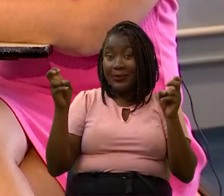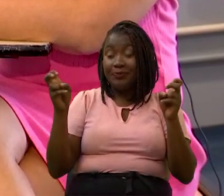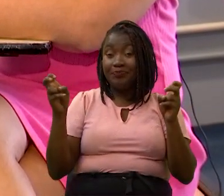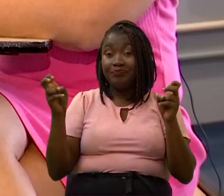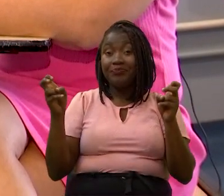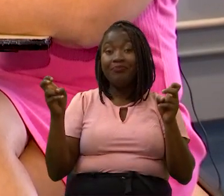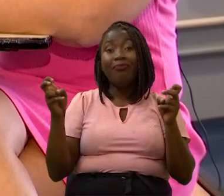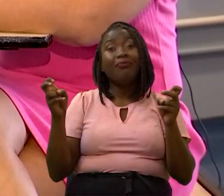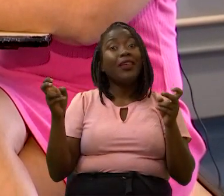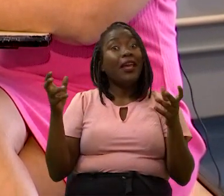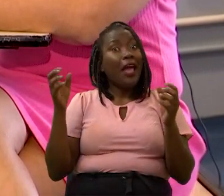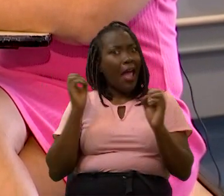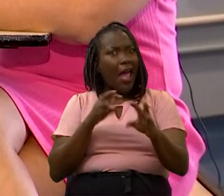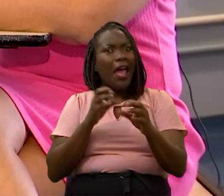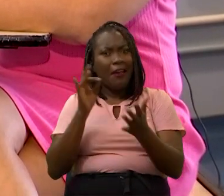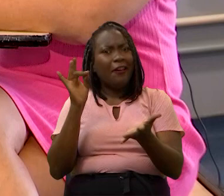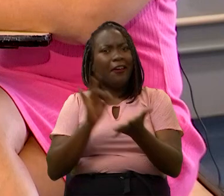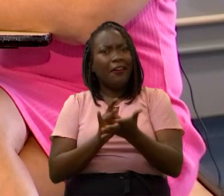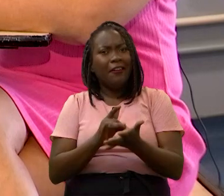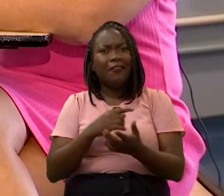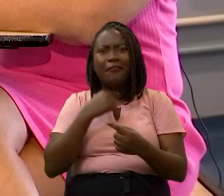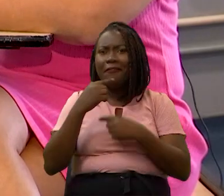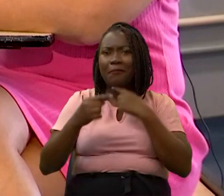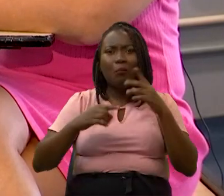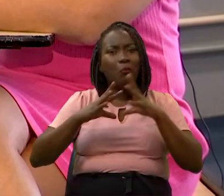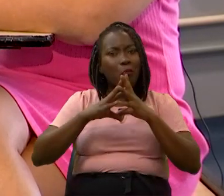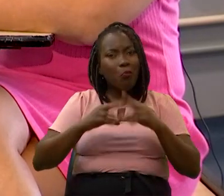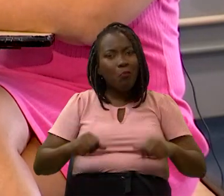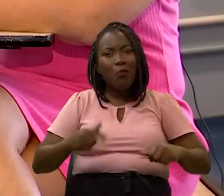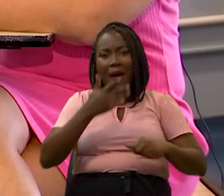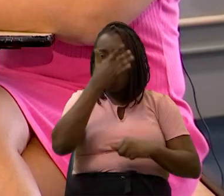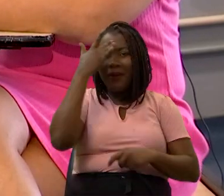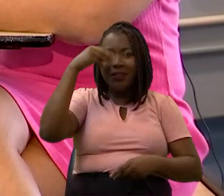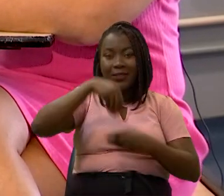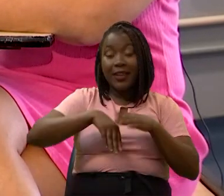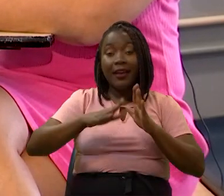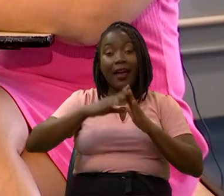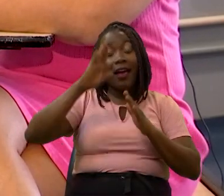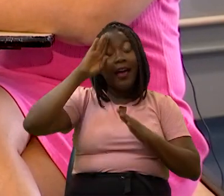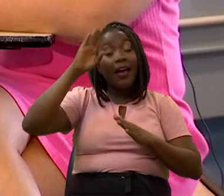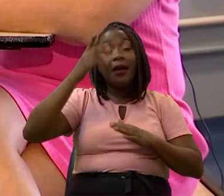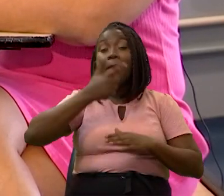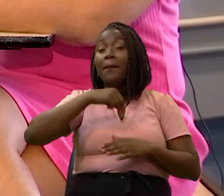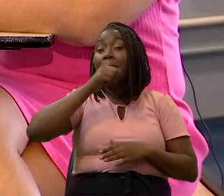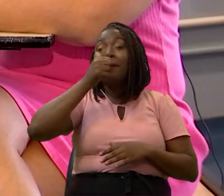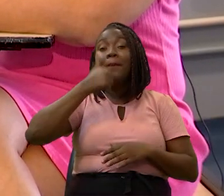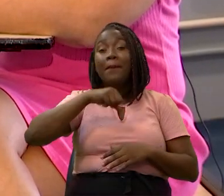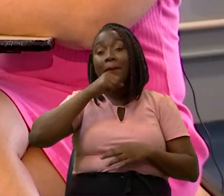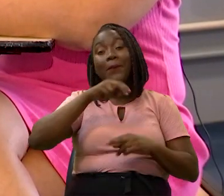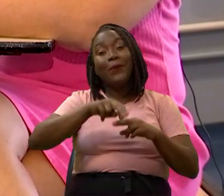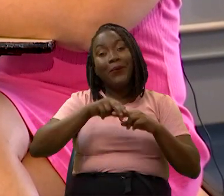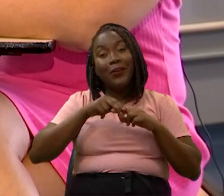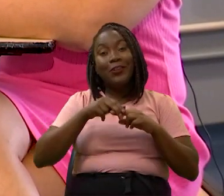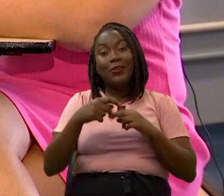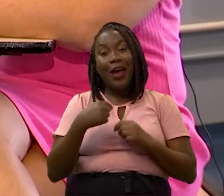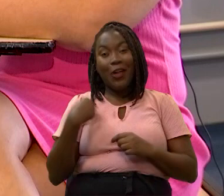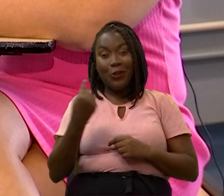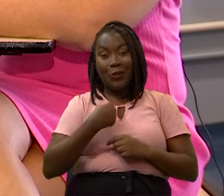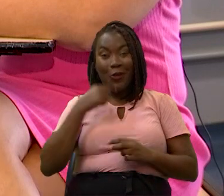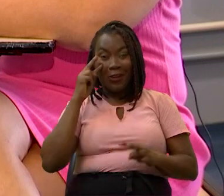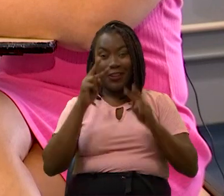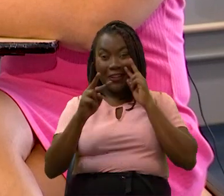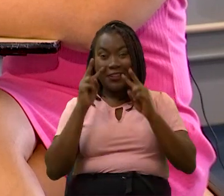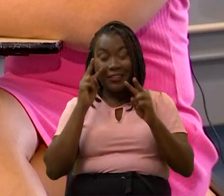neste assunto. Deu realmente uma aula, tirou a dúvida aí do pessoal que está em casa, principalmente dos pais, não é? Porque a nossa